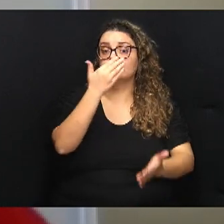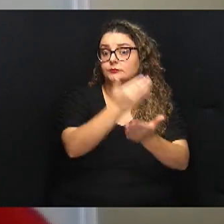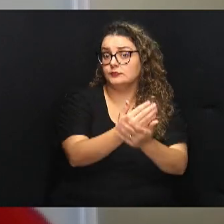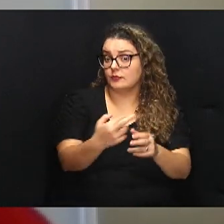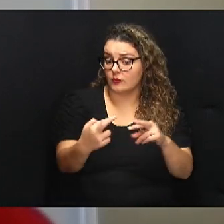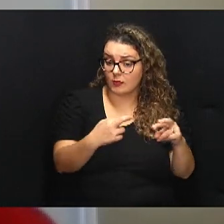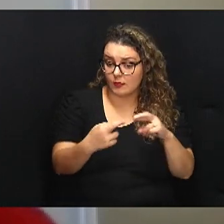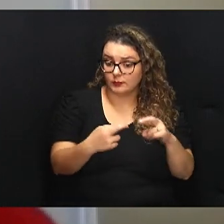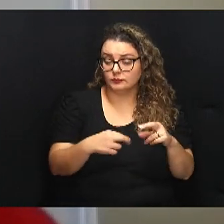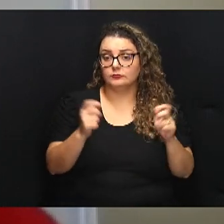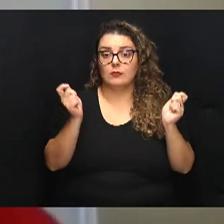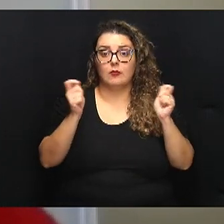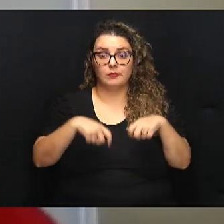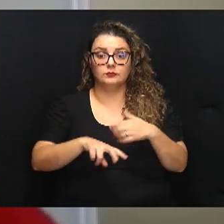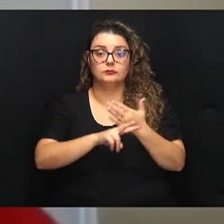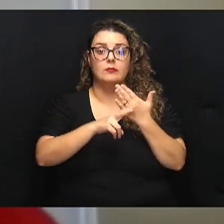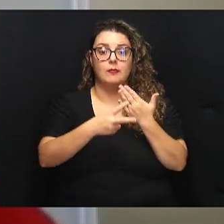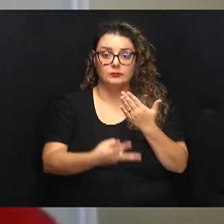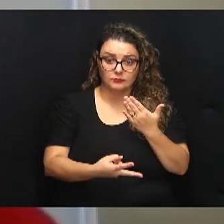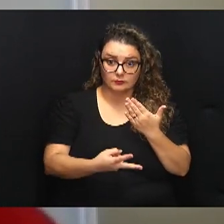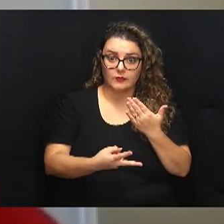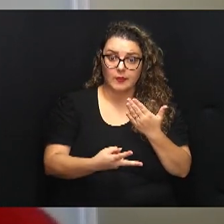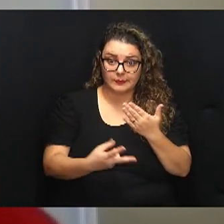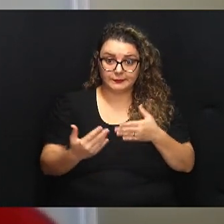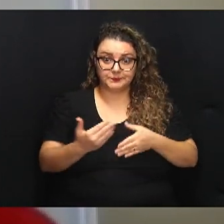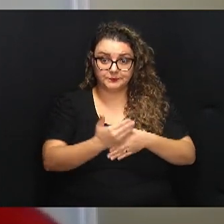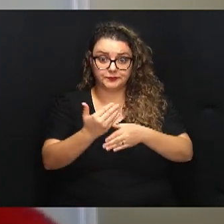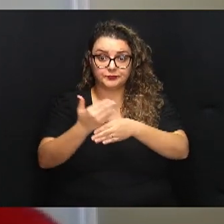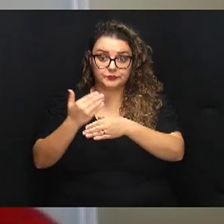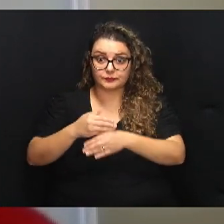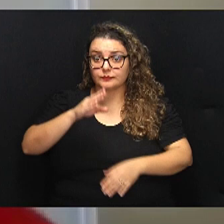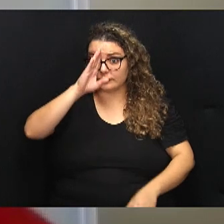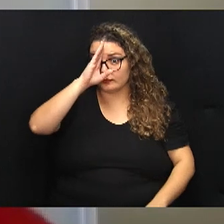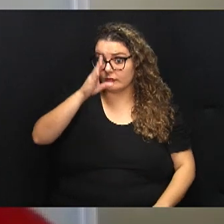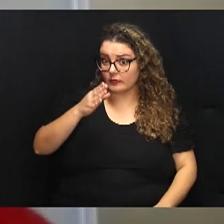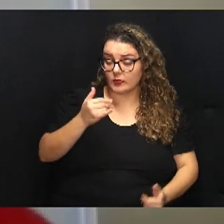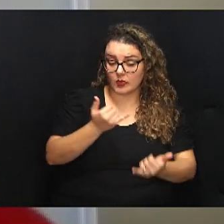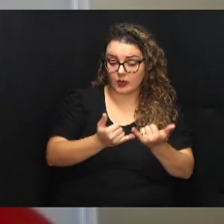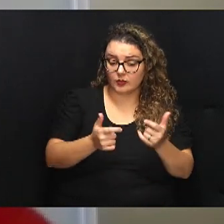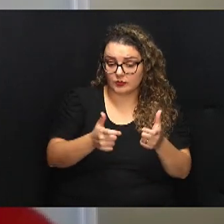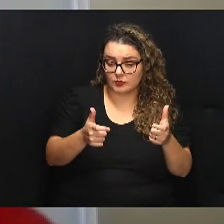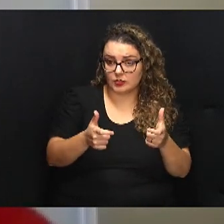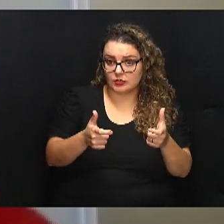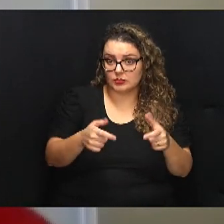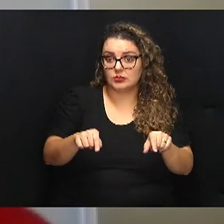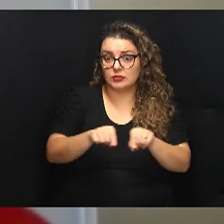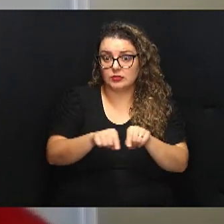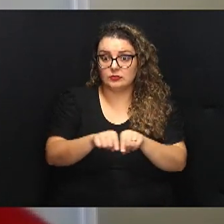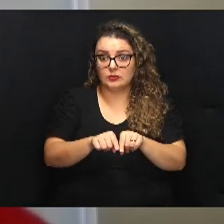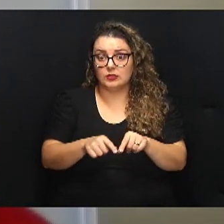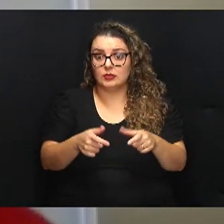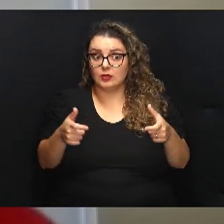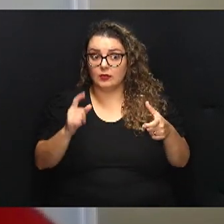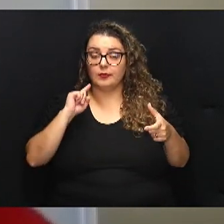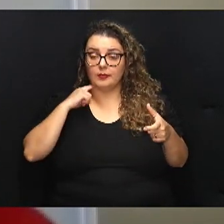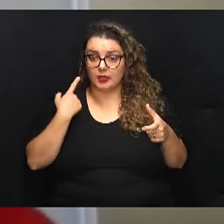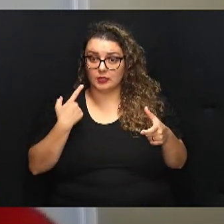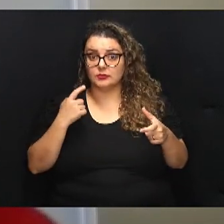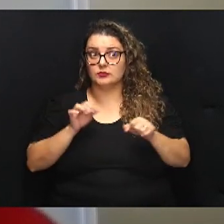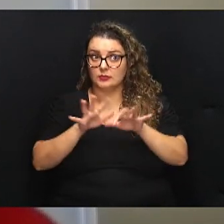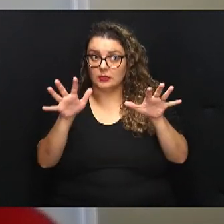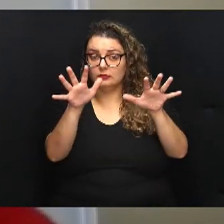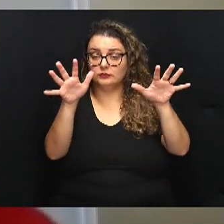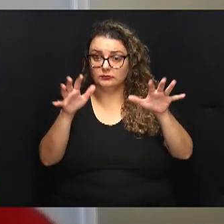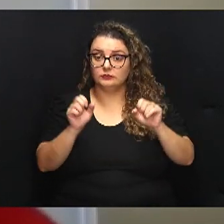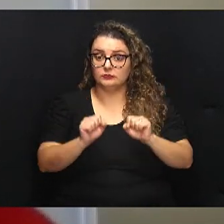os possíveis impactos que esses empreendimentos, principalmente os de médio porte, de médio potencial poluidor, podem